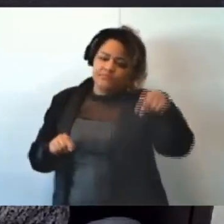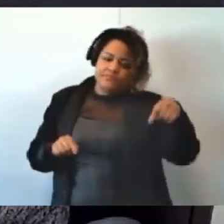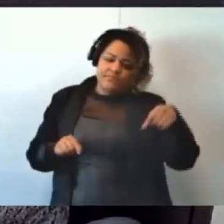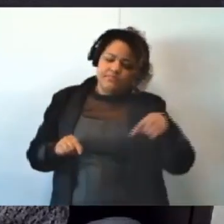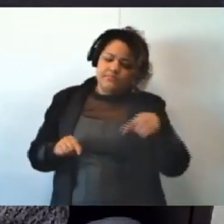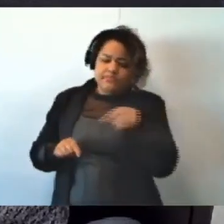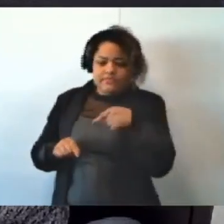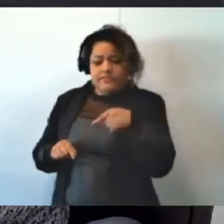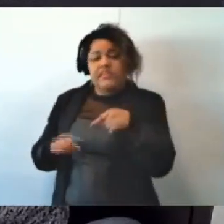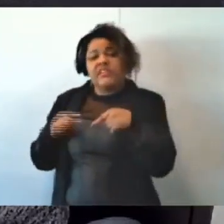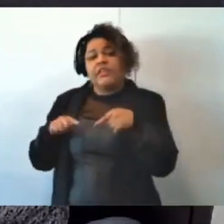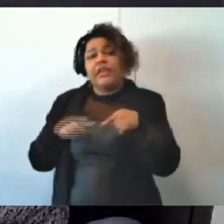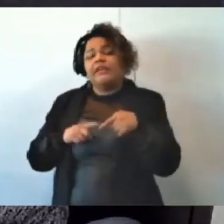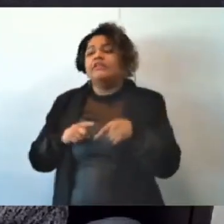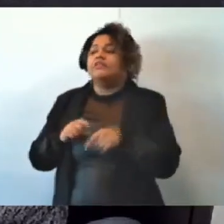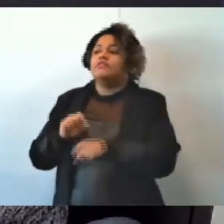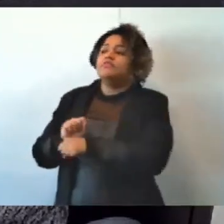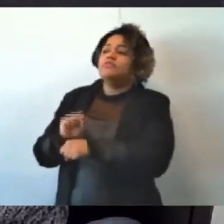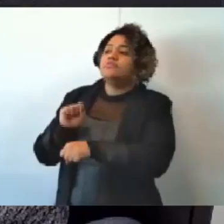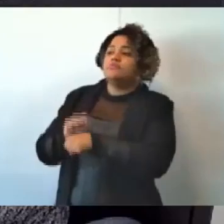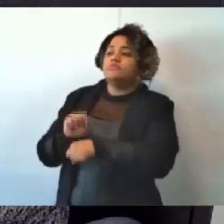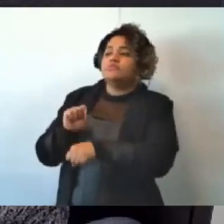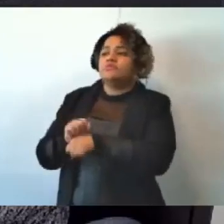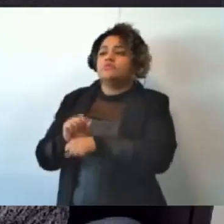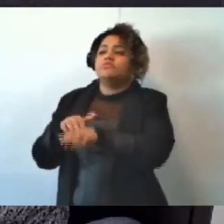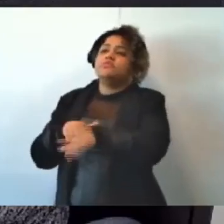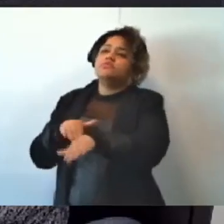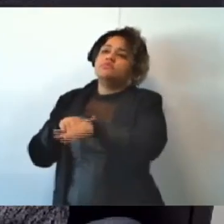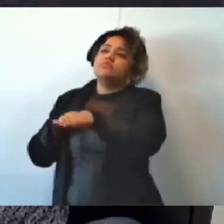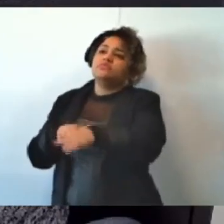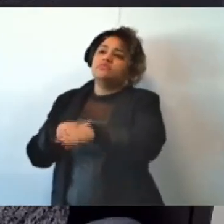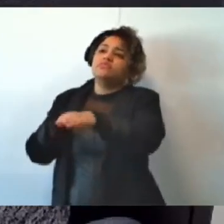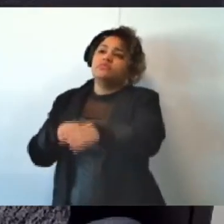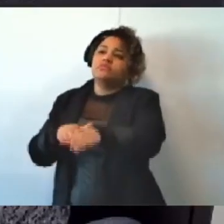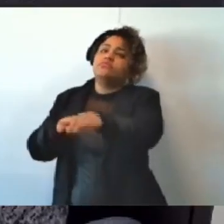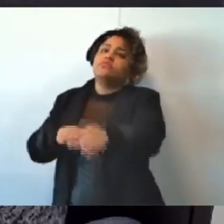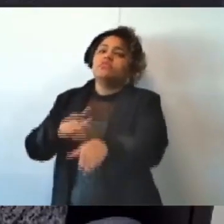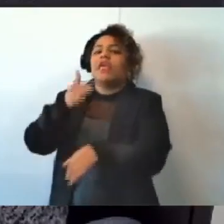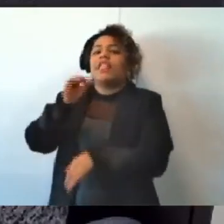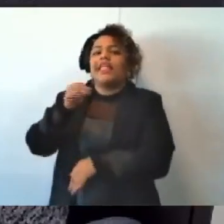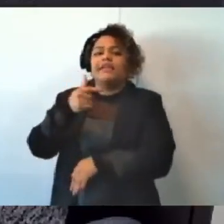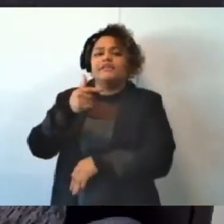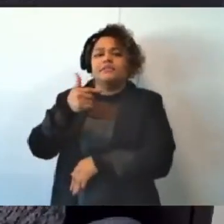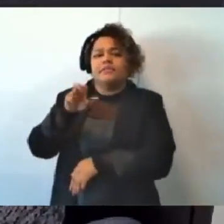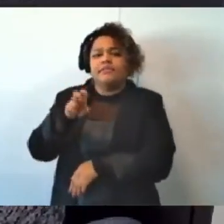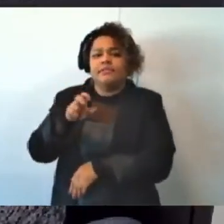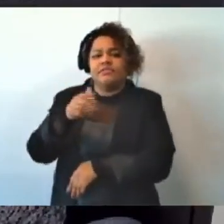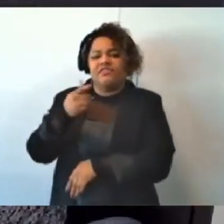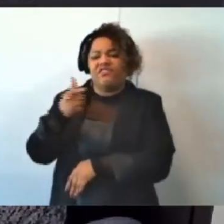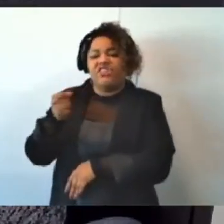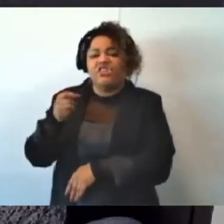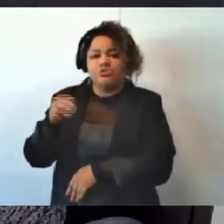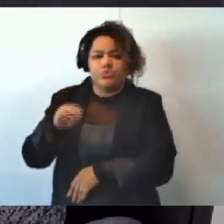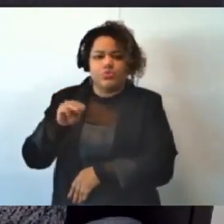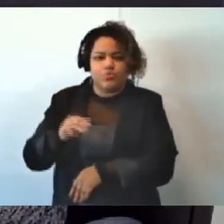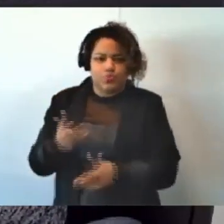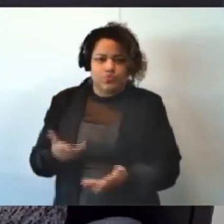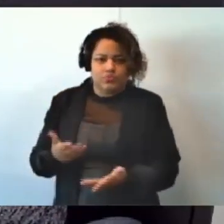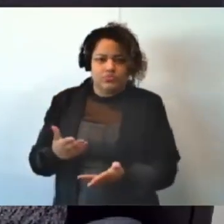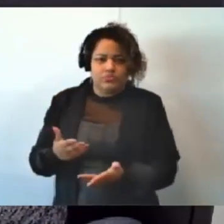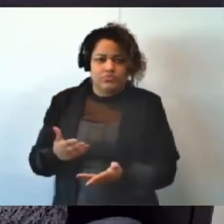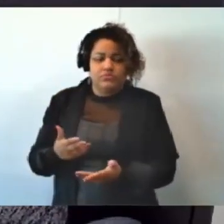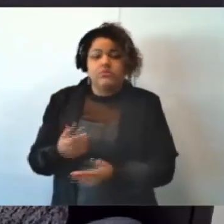ali 10, 15, 20 minutos. Com um minuto de gravação que